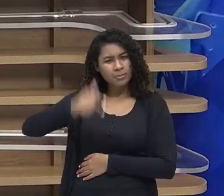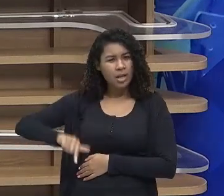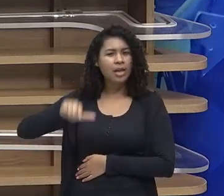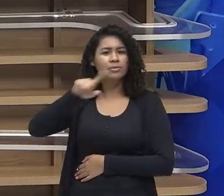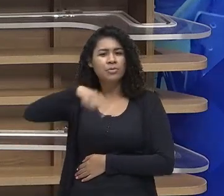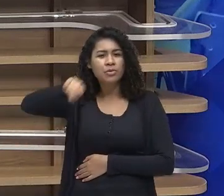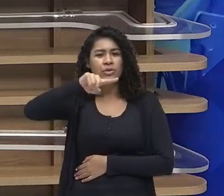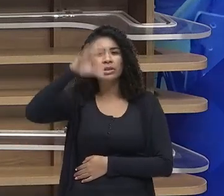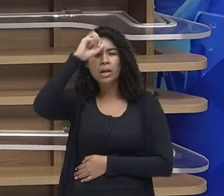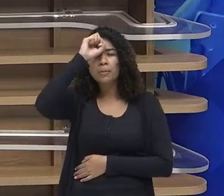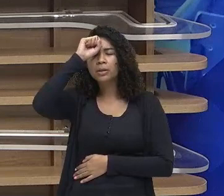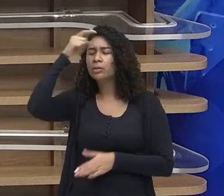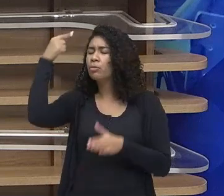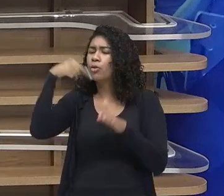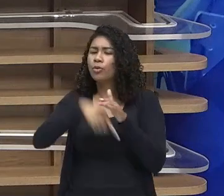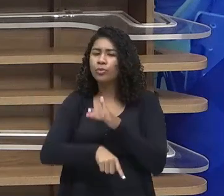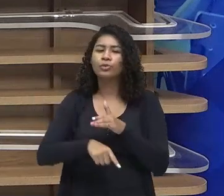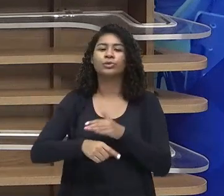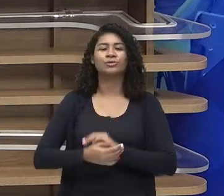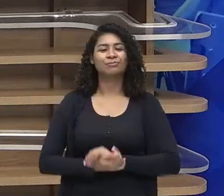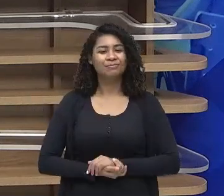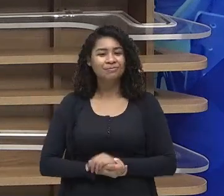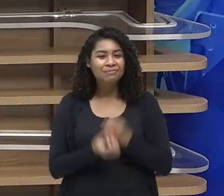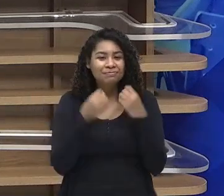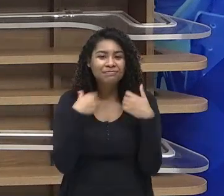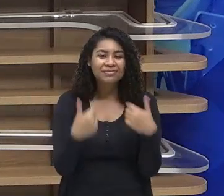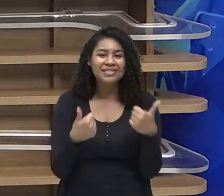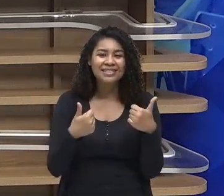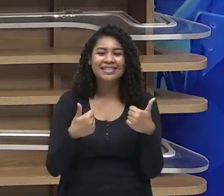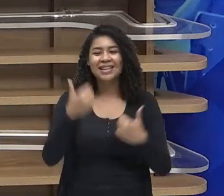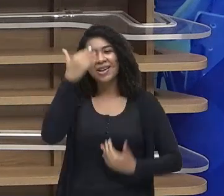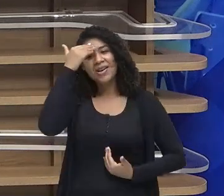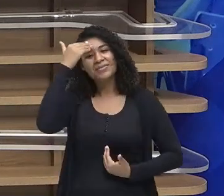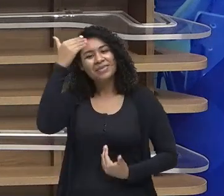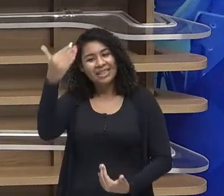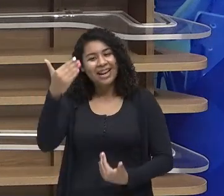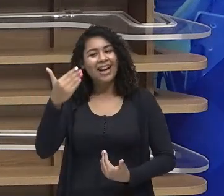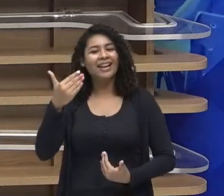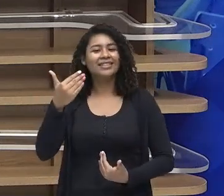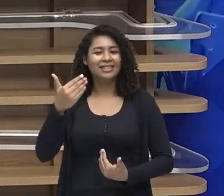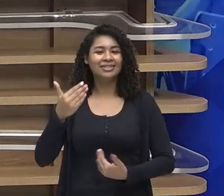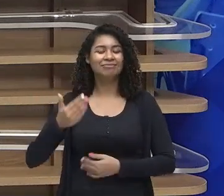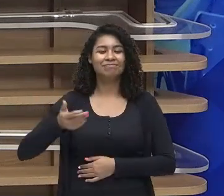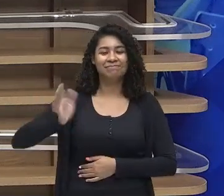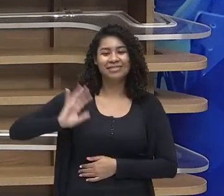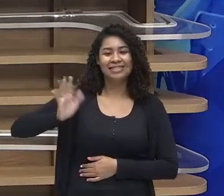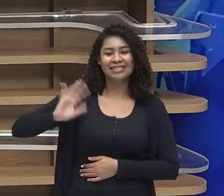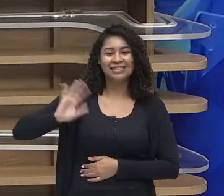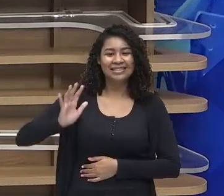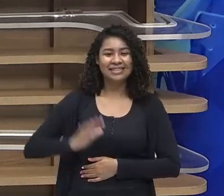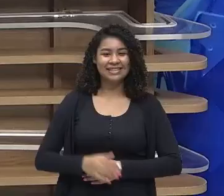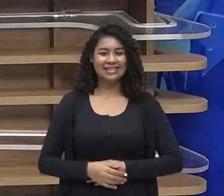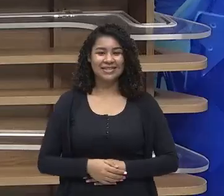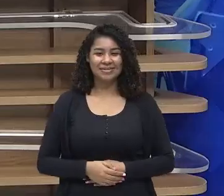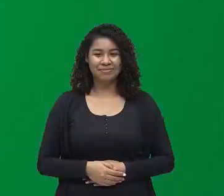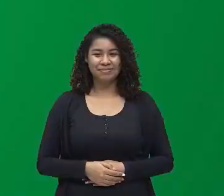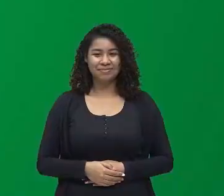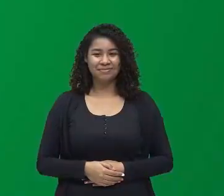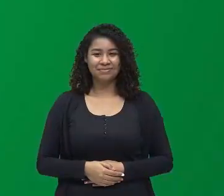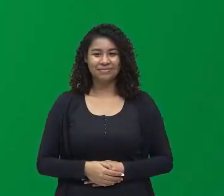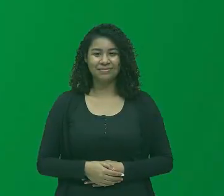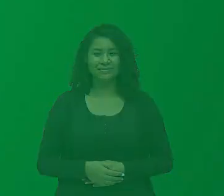você consiga aprofundar ainda mais os estudos, tá bom? Então, muito obrigado pela companhia e até a próxima, hein? Tchau!